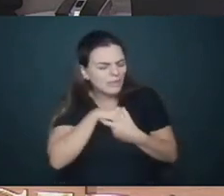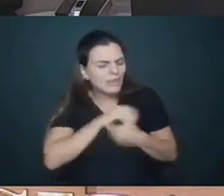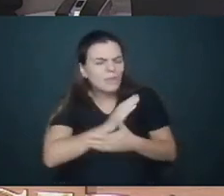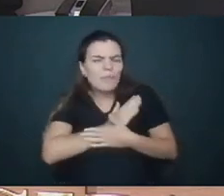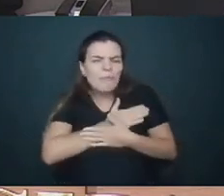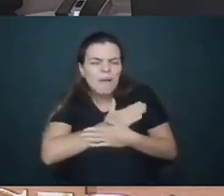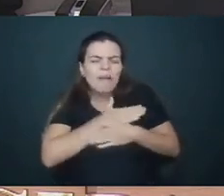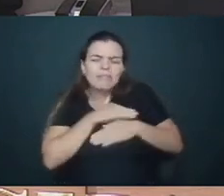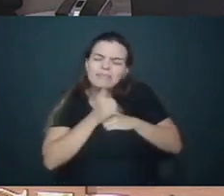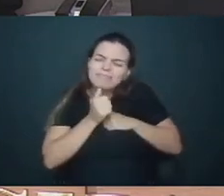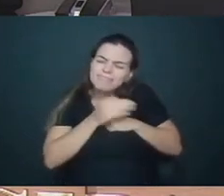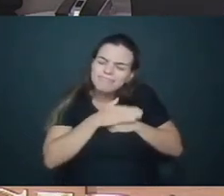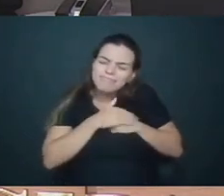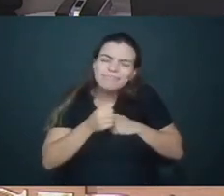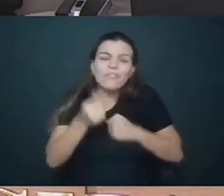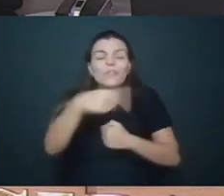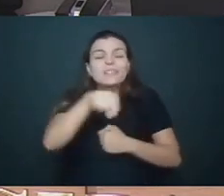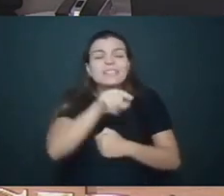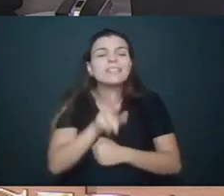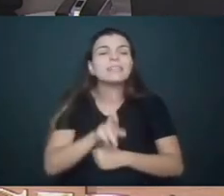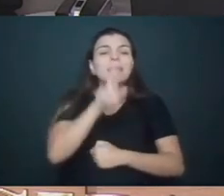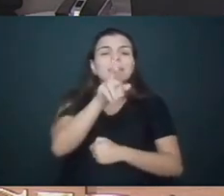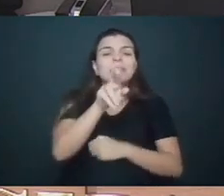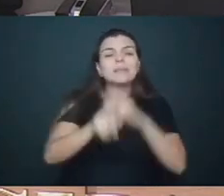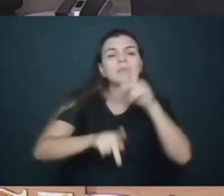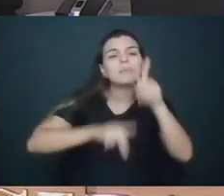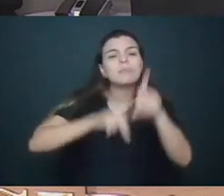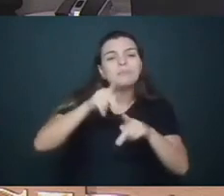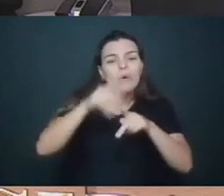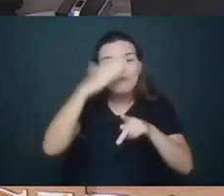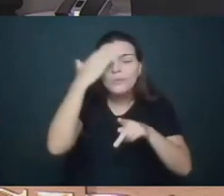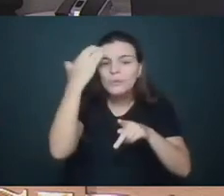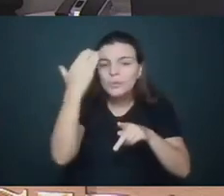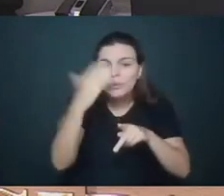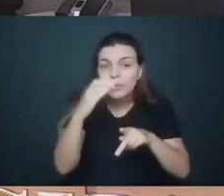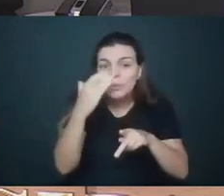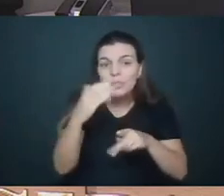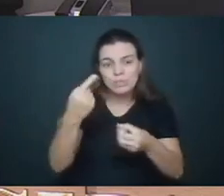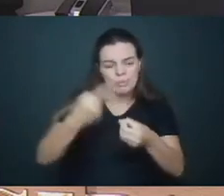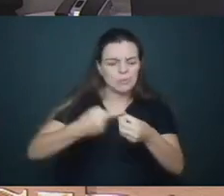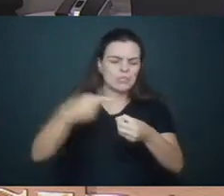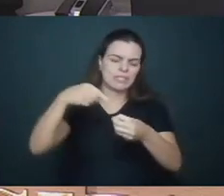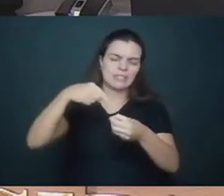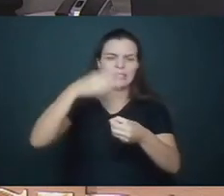representantes do nosso povo de Curitiba, do município de Curitiba,